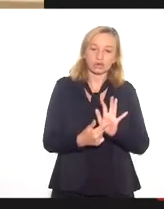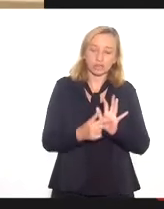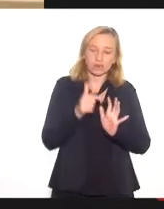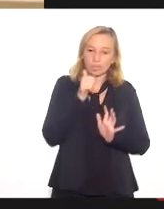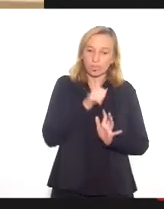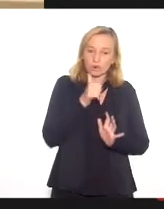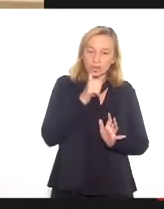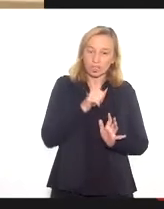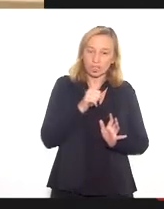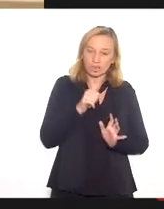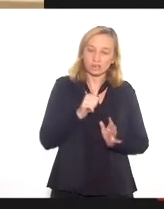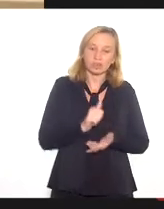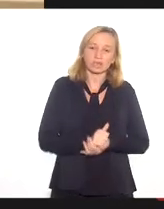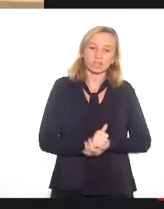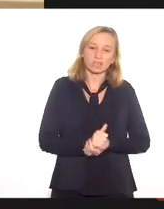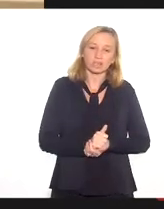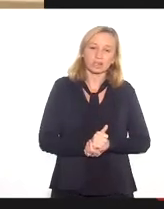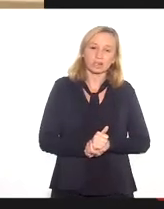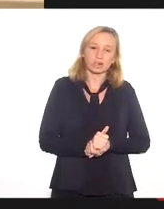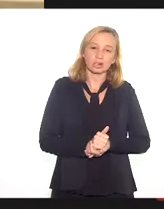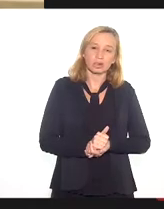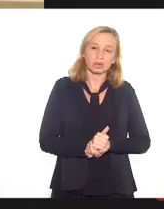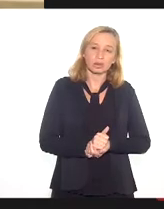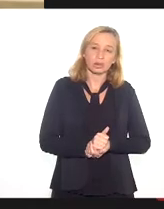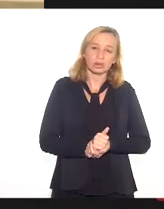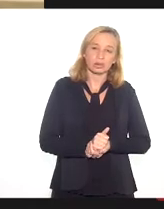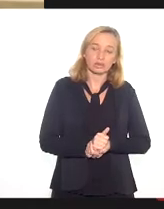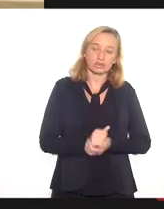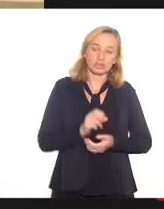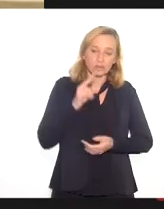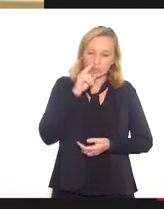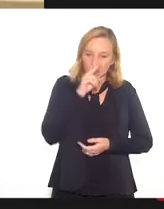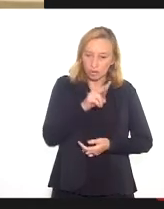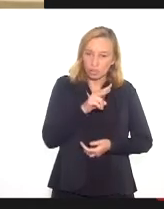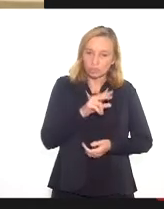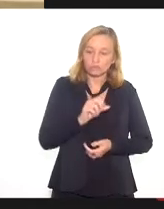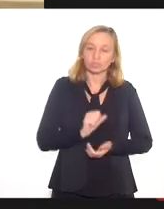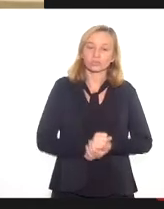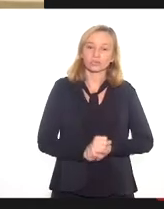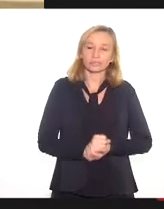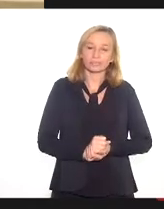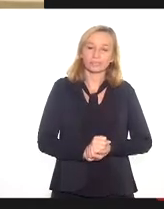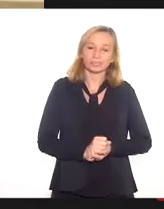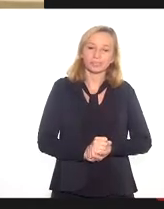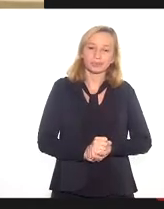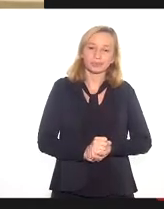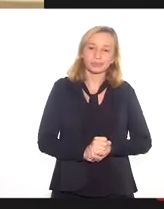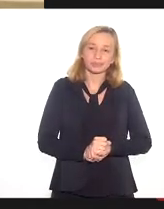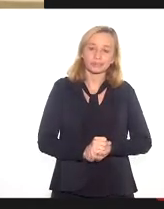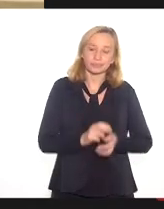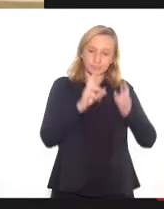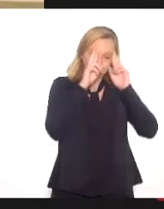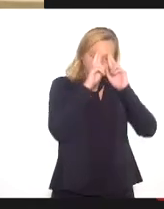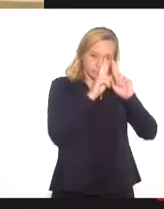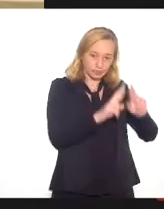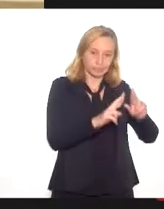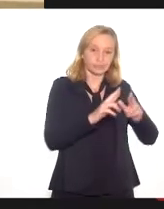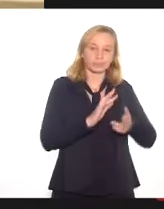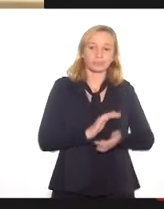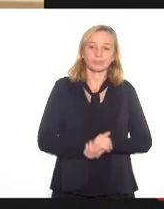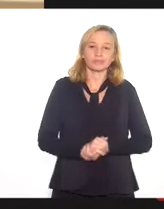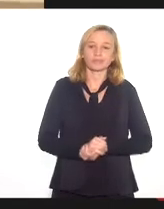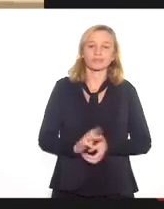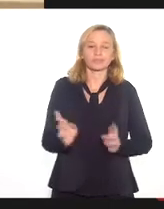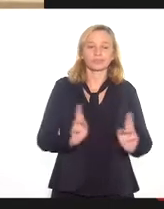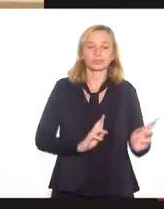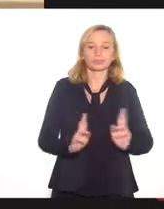mulher muito, muito forte e muito responsável com